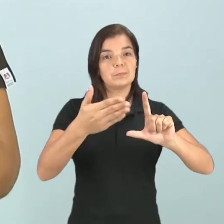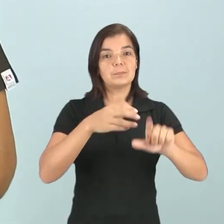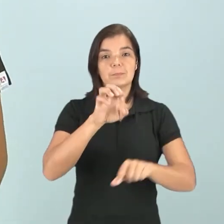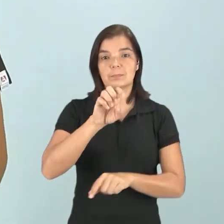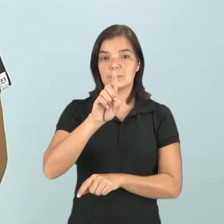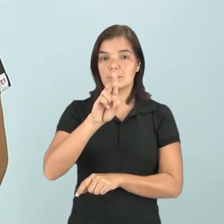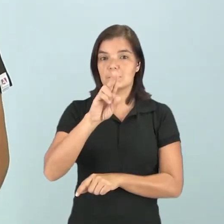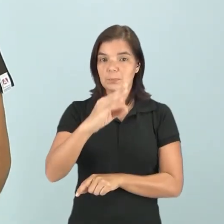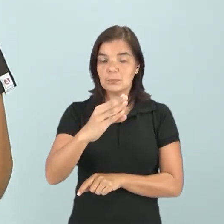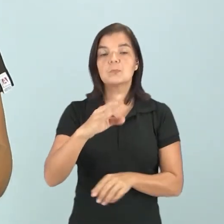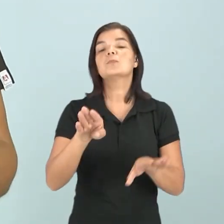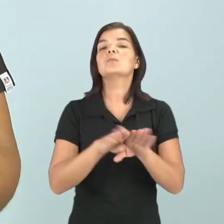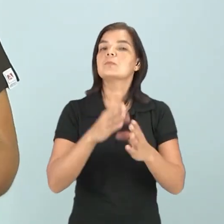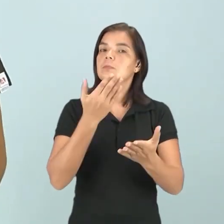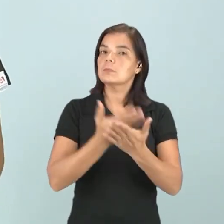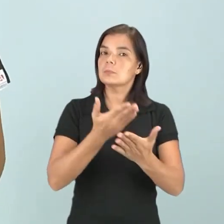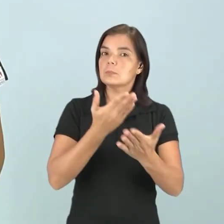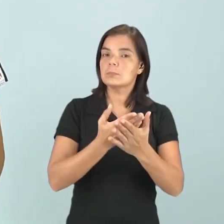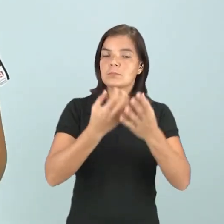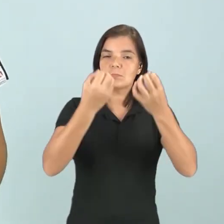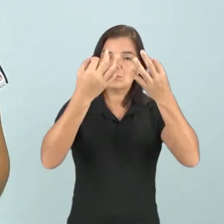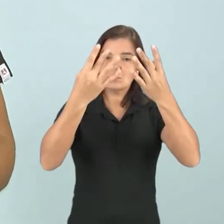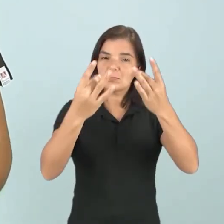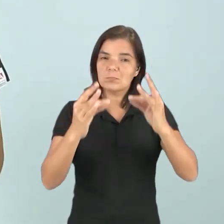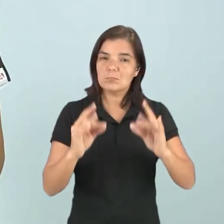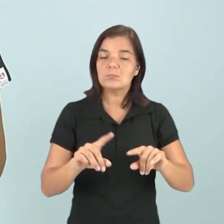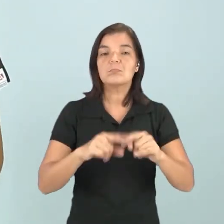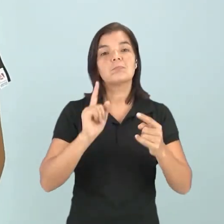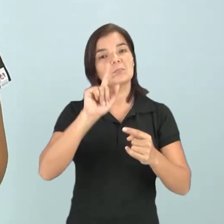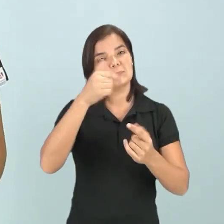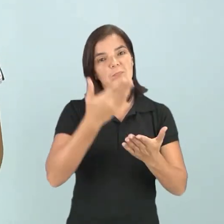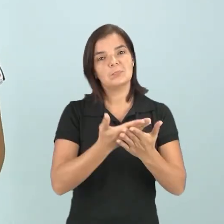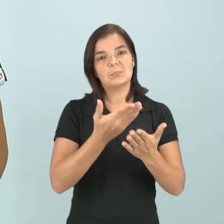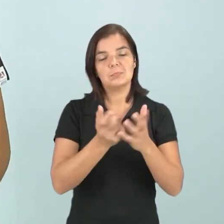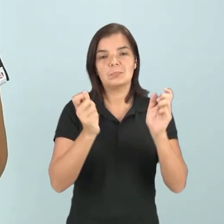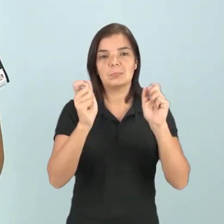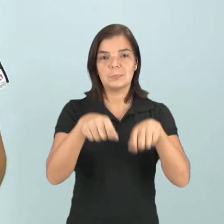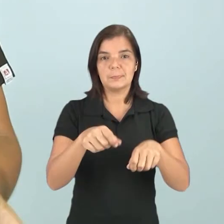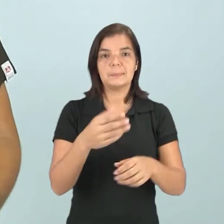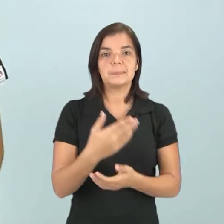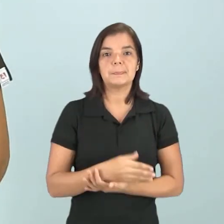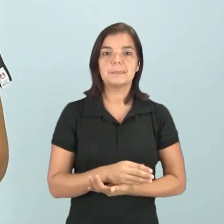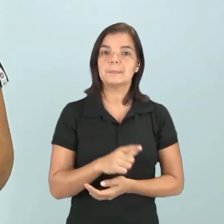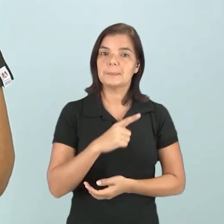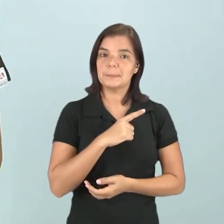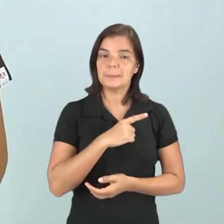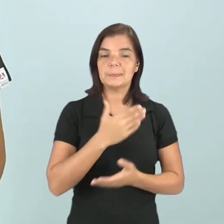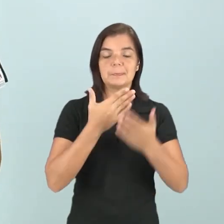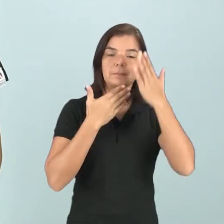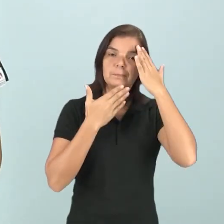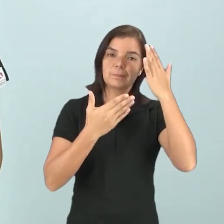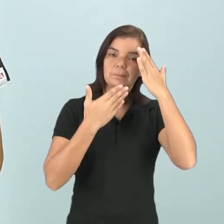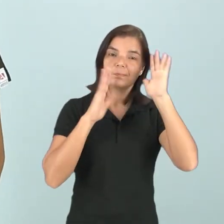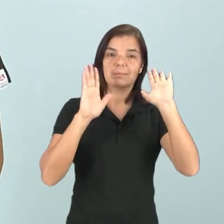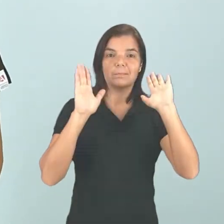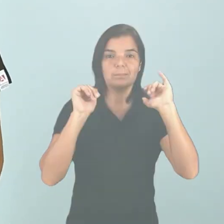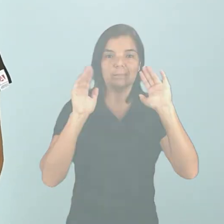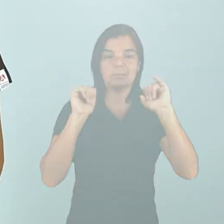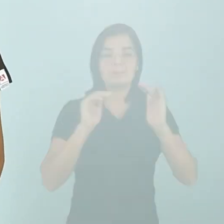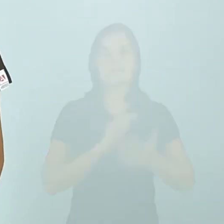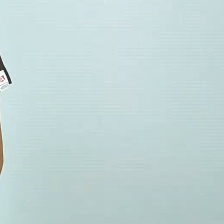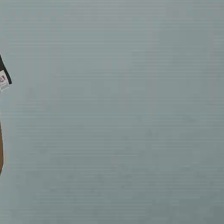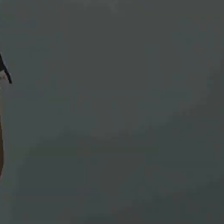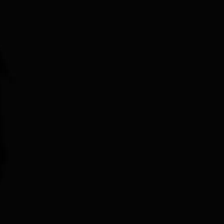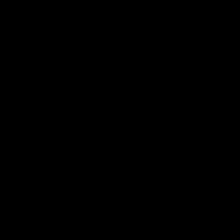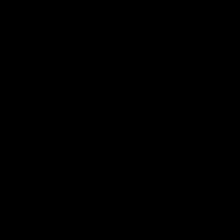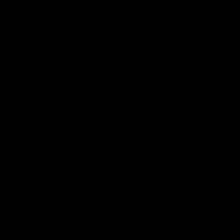plataforma Edu, que você vai ter essa aula na íntegra e outras aulas demais que você possa adquiri-la, ok? Obrigado, até a próxima aula.